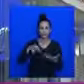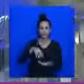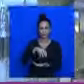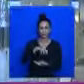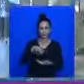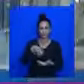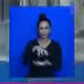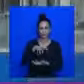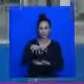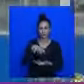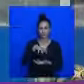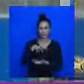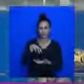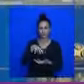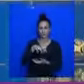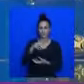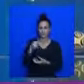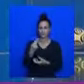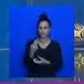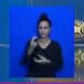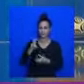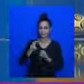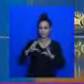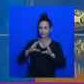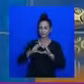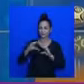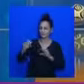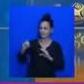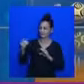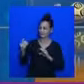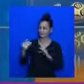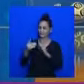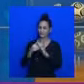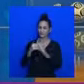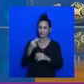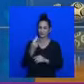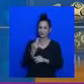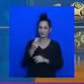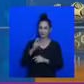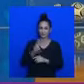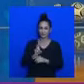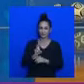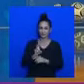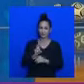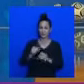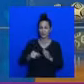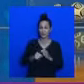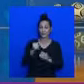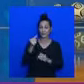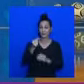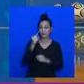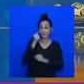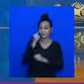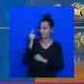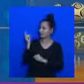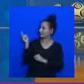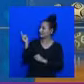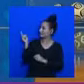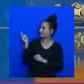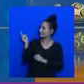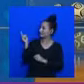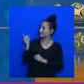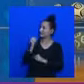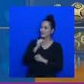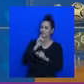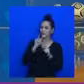Globo carregado, embaralhando 25 bolas numeradas de 0 a 25. O primeiro número está chegando, boa sorte